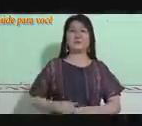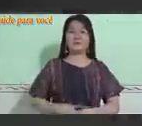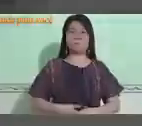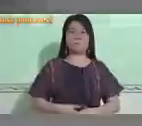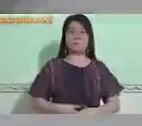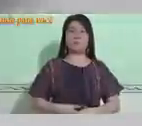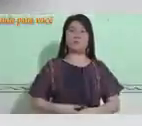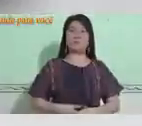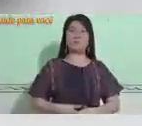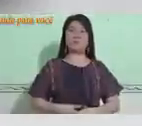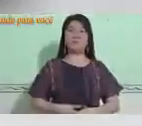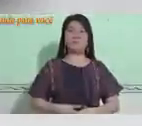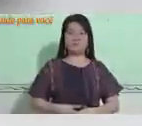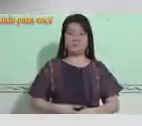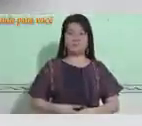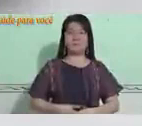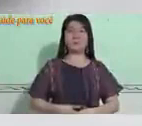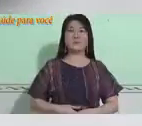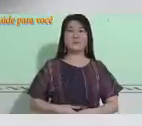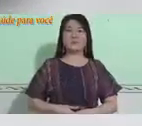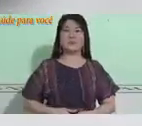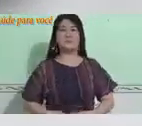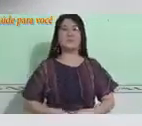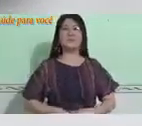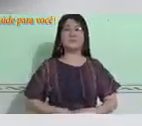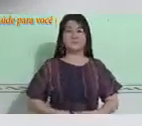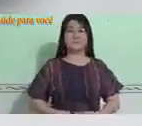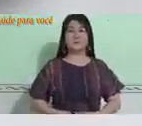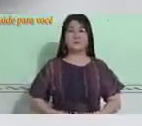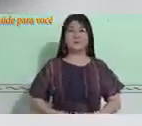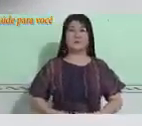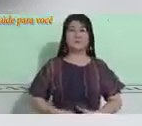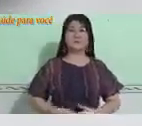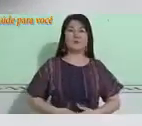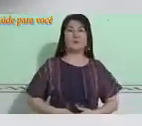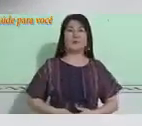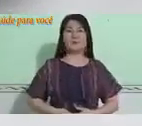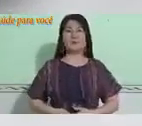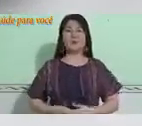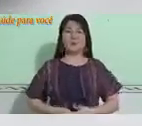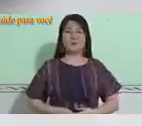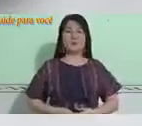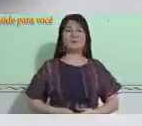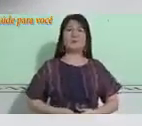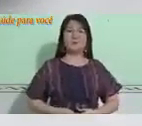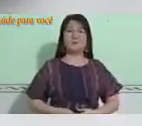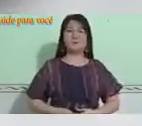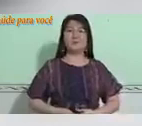observadas características mais específicas no microscópio, sendo indicado no laudo do exame de